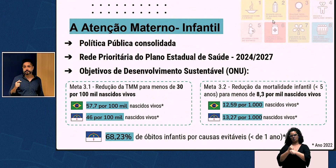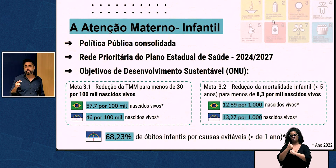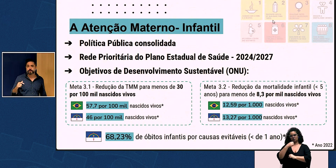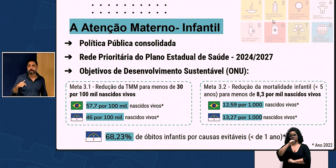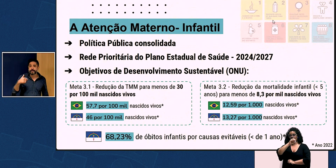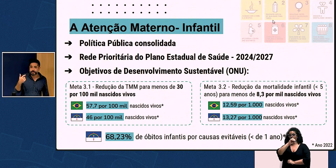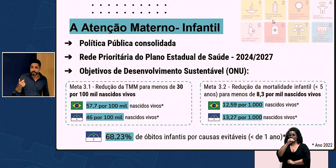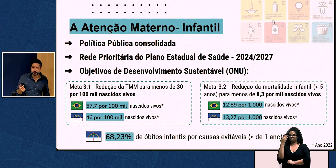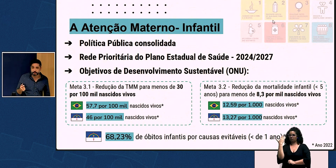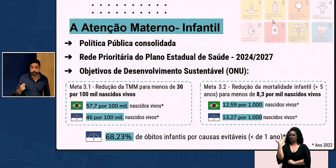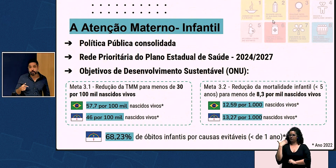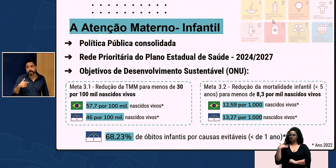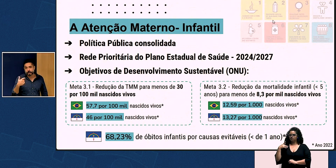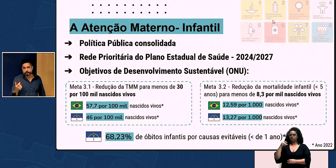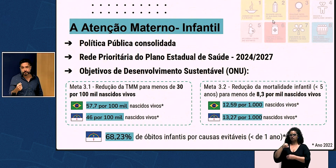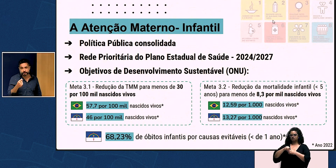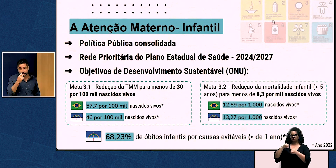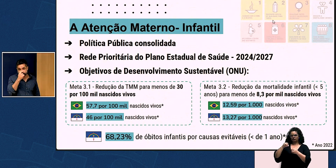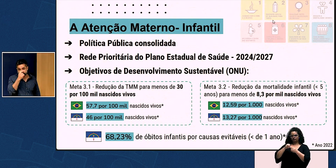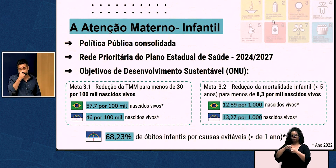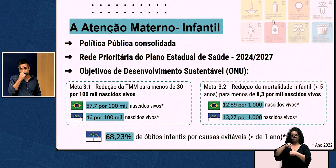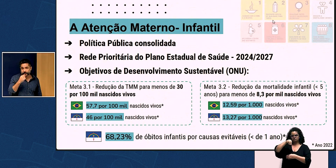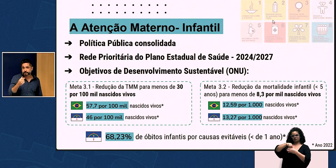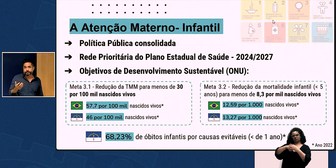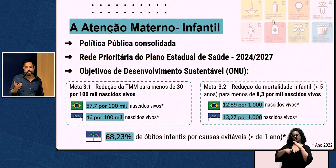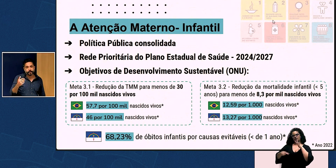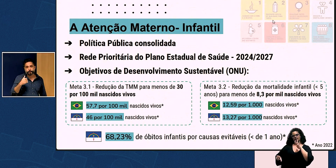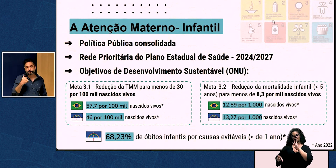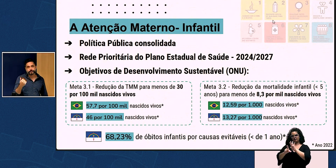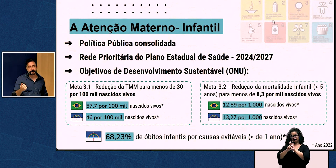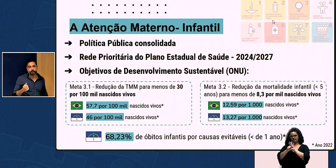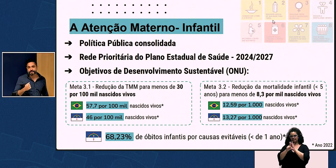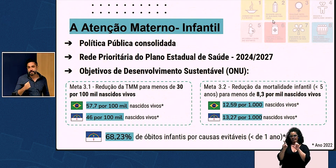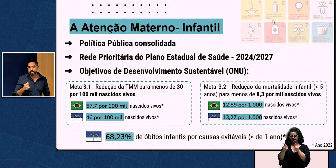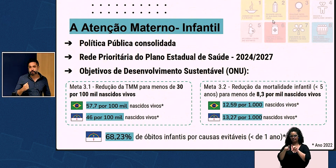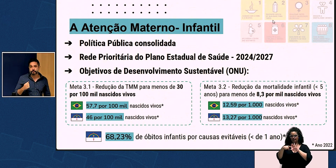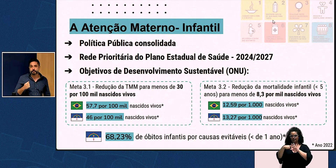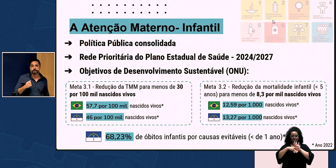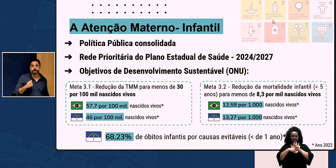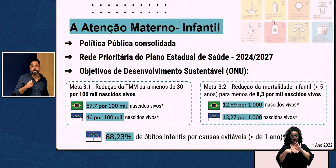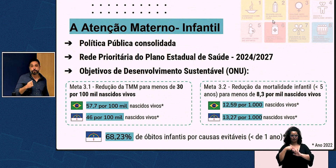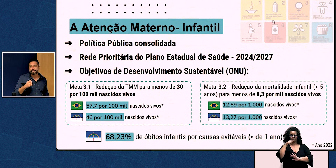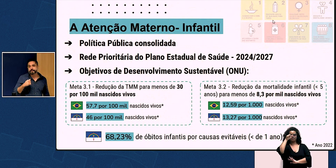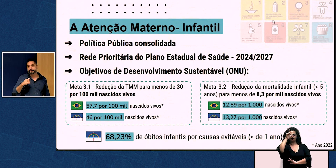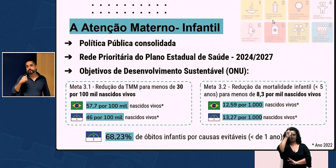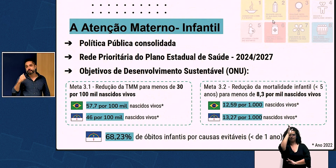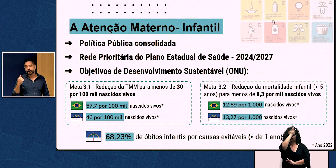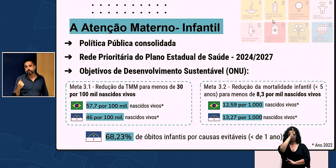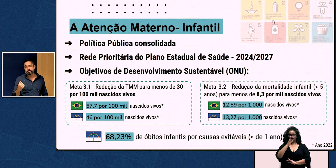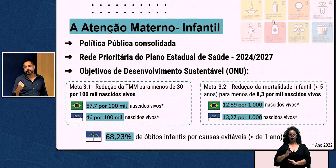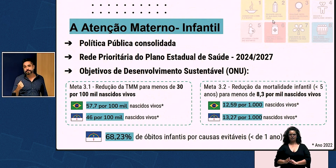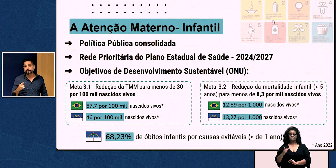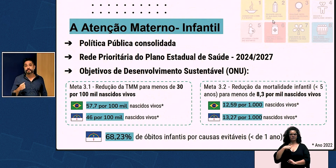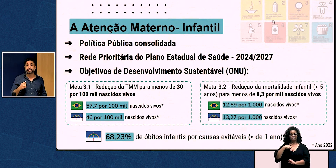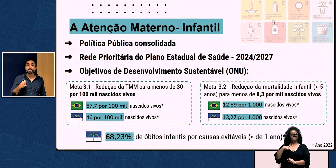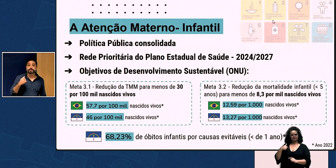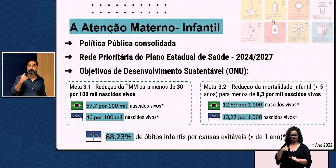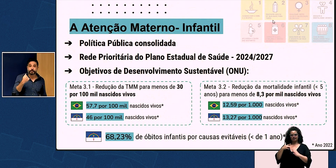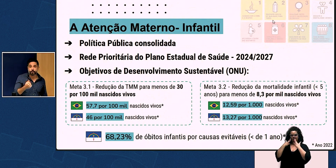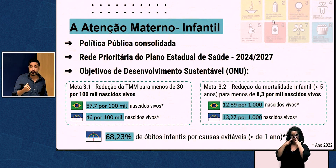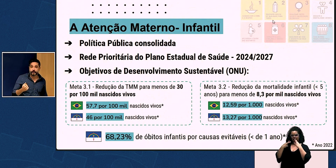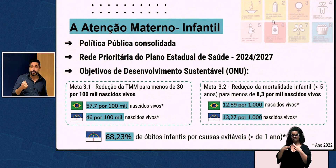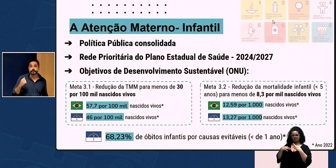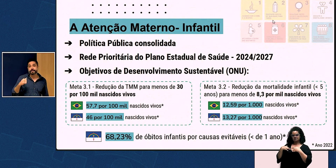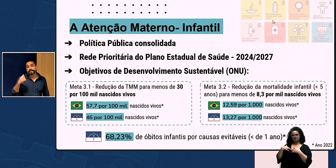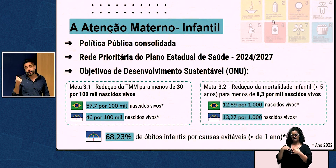da implementação de leis e programas, né, nacionais. Posso citar o exemplo da Política Nacional de Atenção Integral à